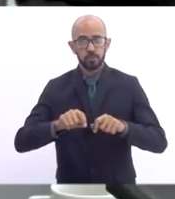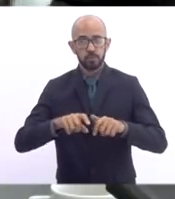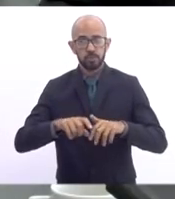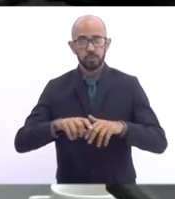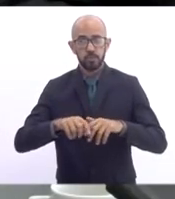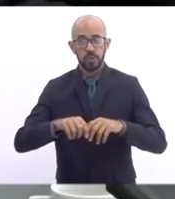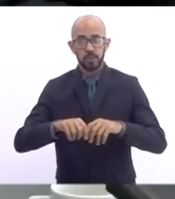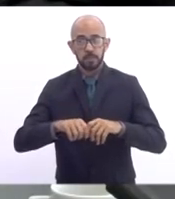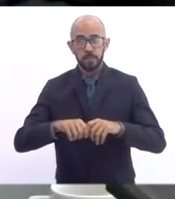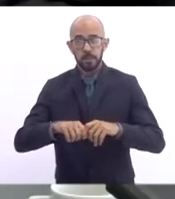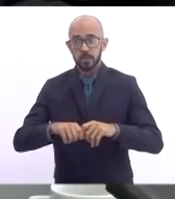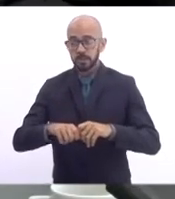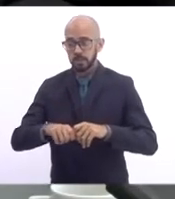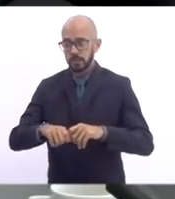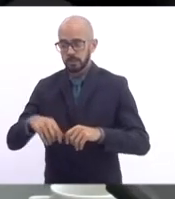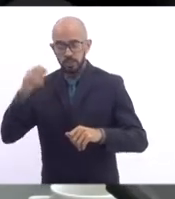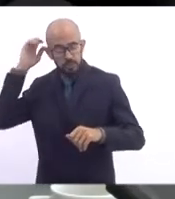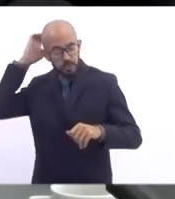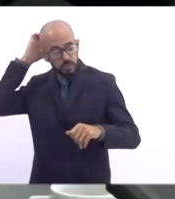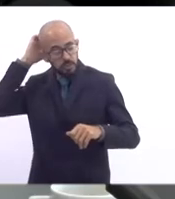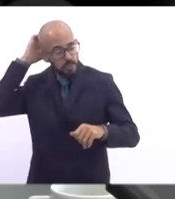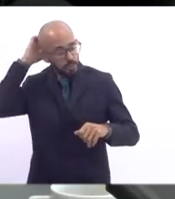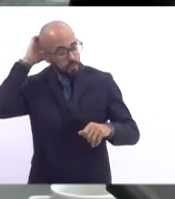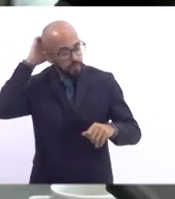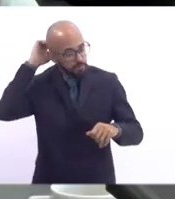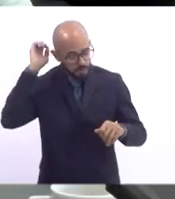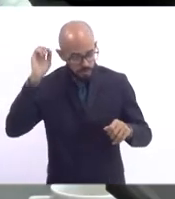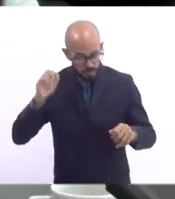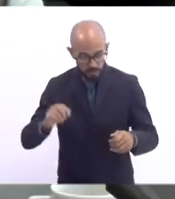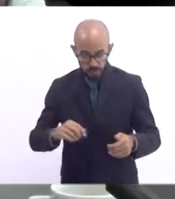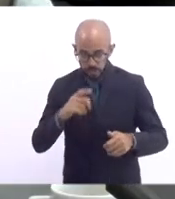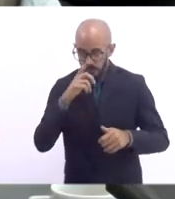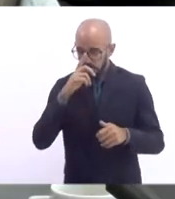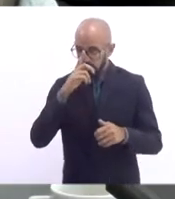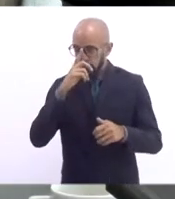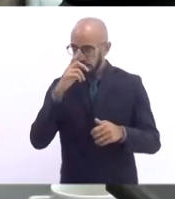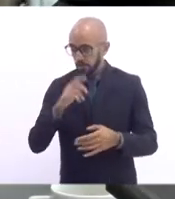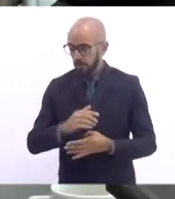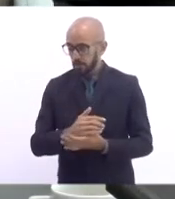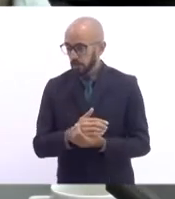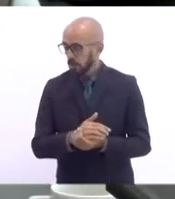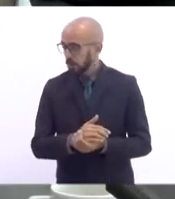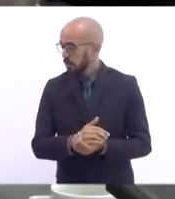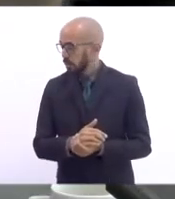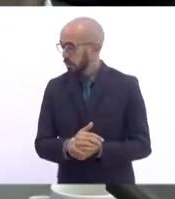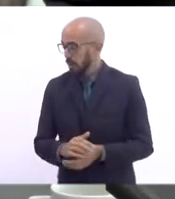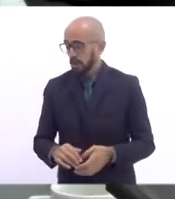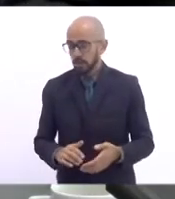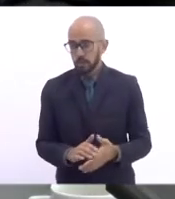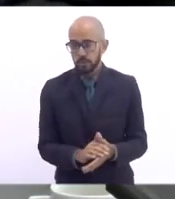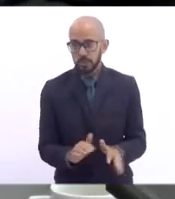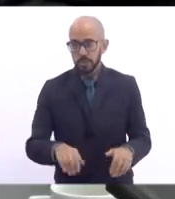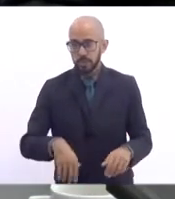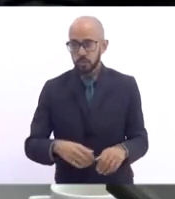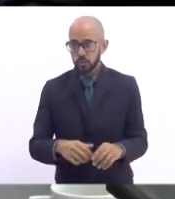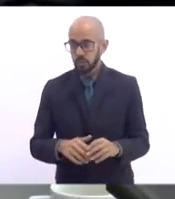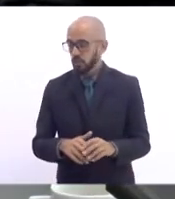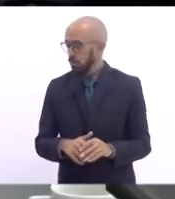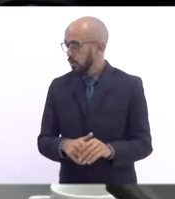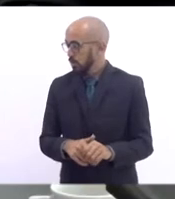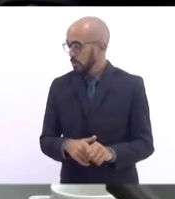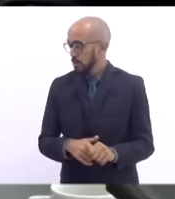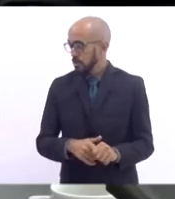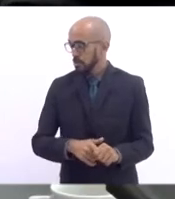variáveis de crescimento do PIB taxa de juros mas já viu mas